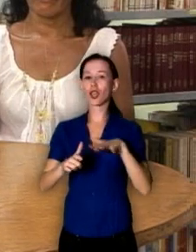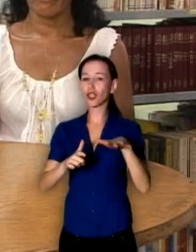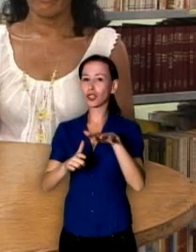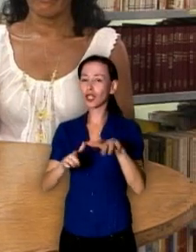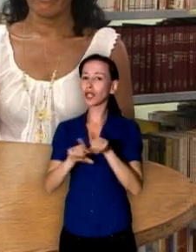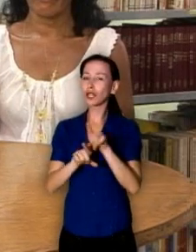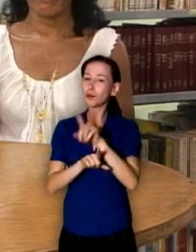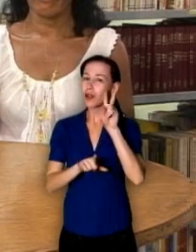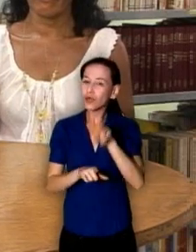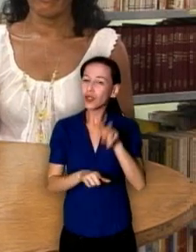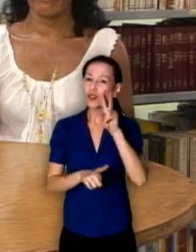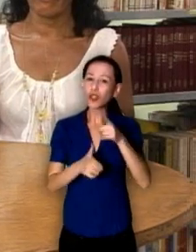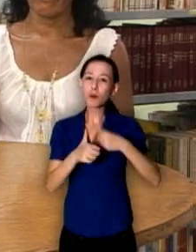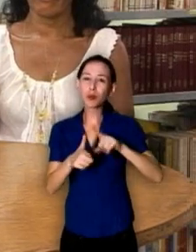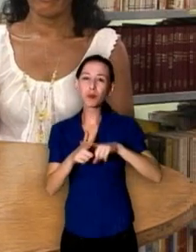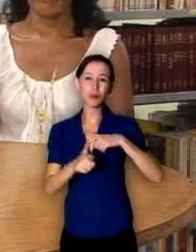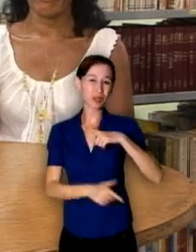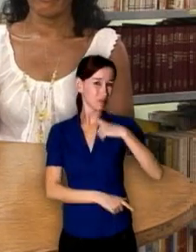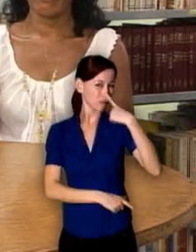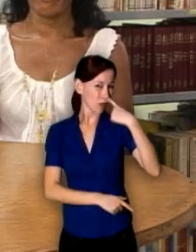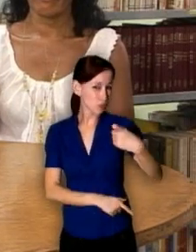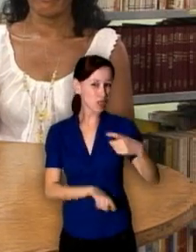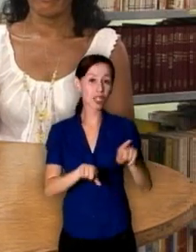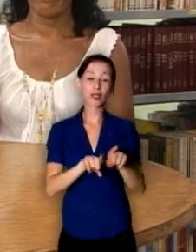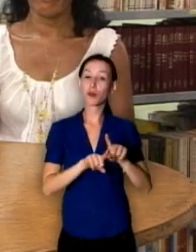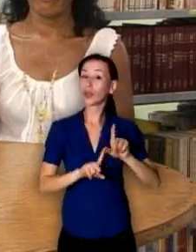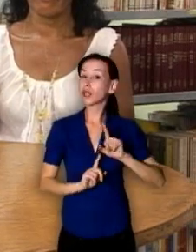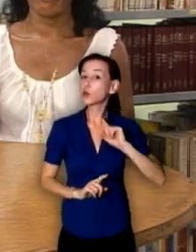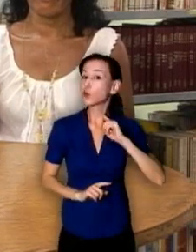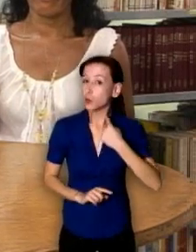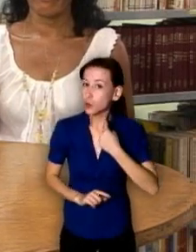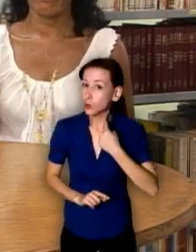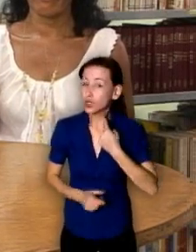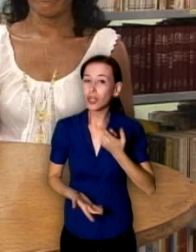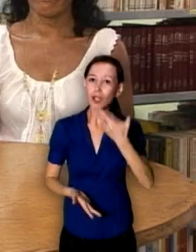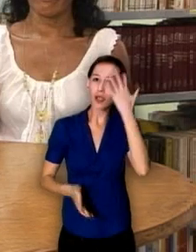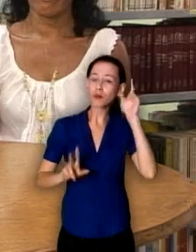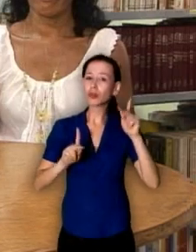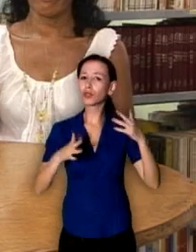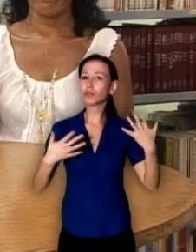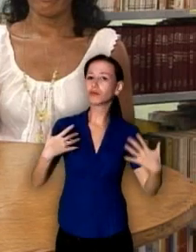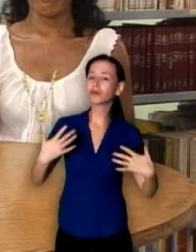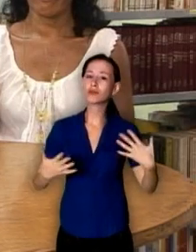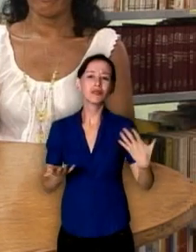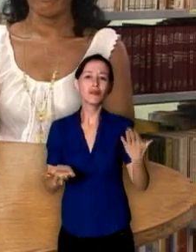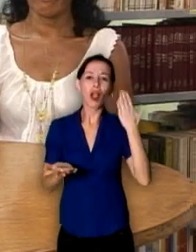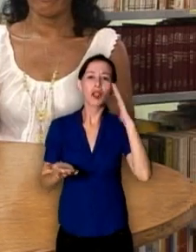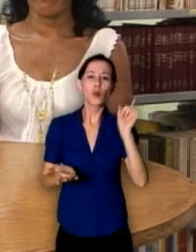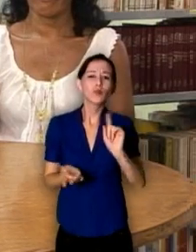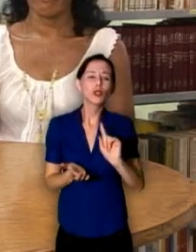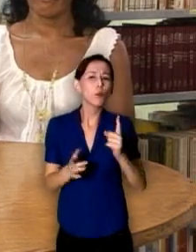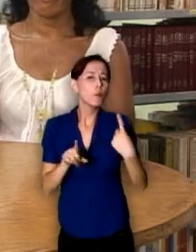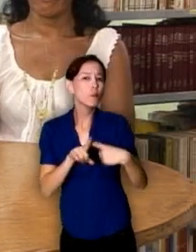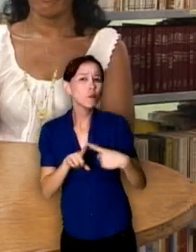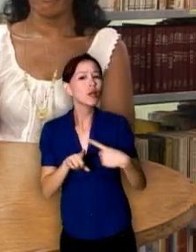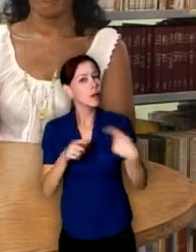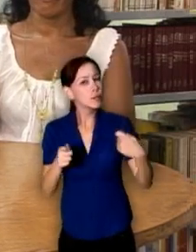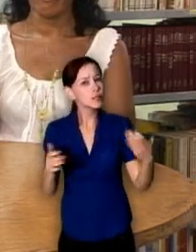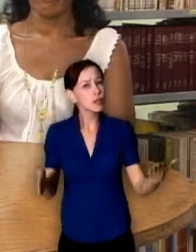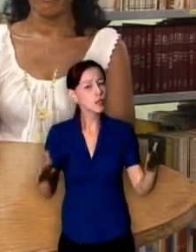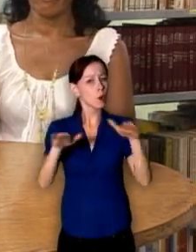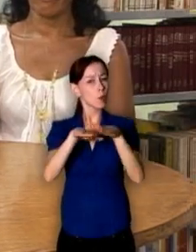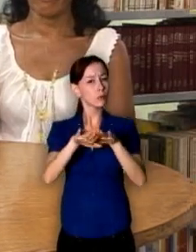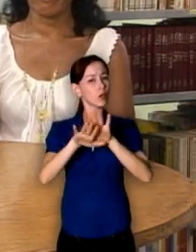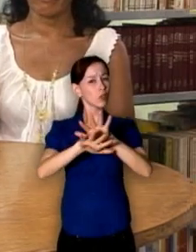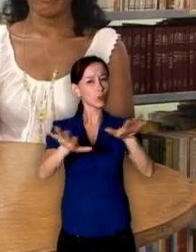convivemos com o problema do córrego, do mau cheiro, da sujeira, ficou todo mundo sem saber, sem entender por quê. Por que não cobrir? Fica